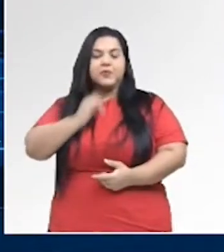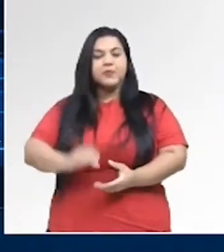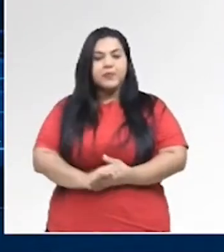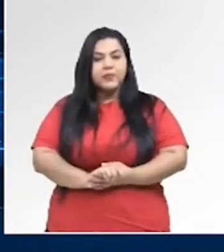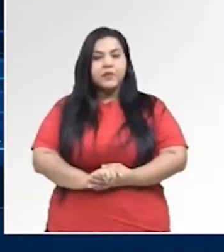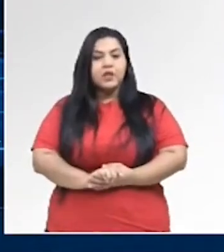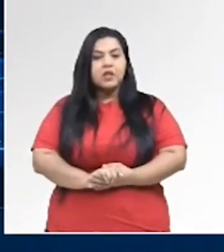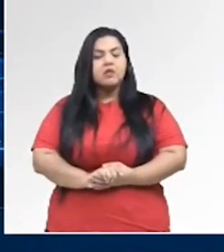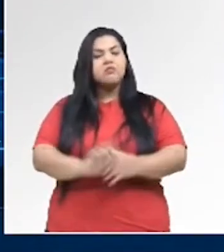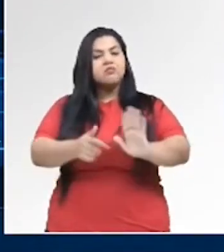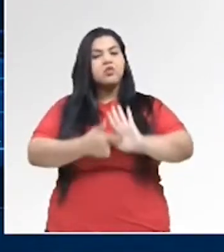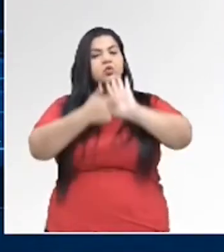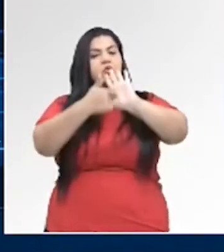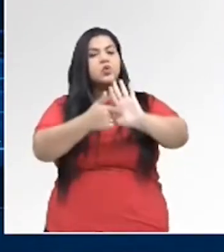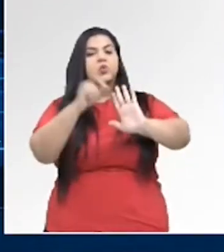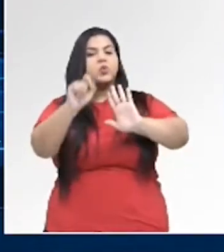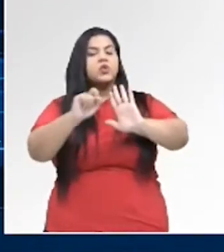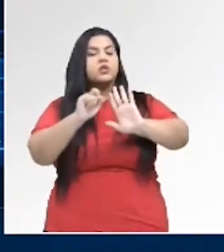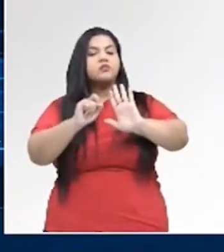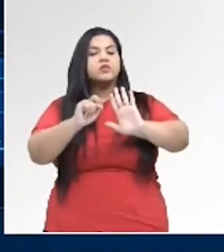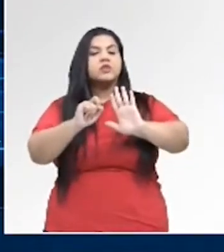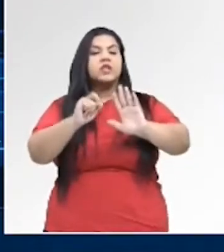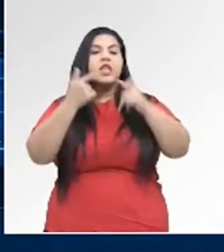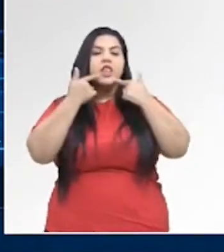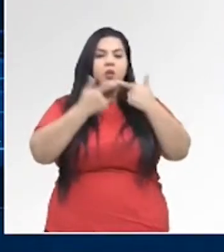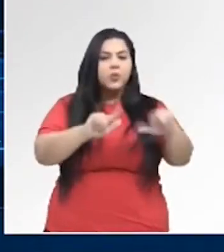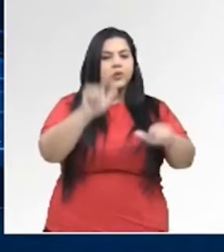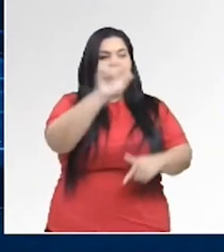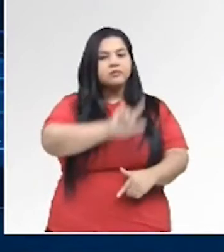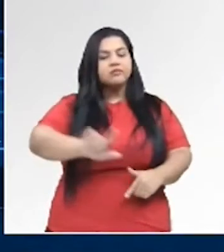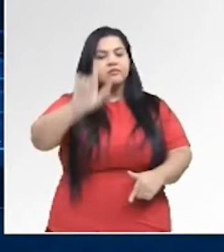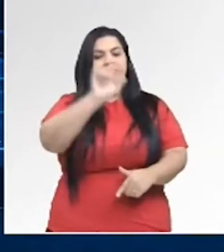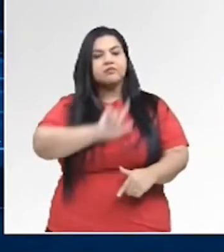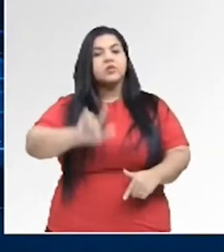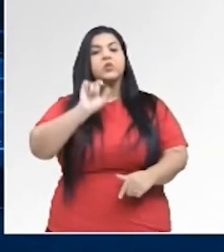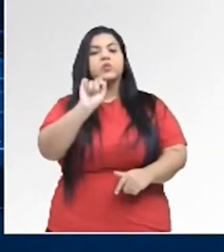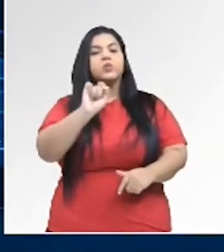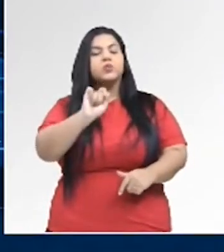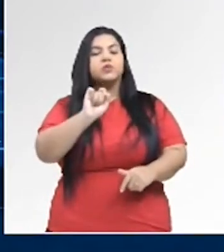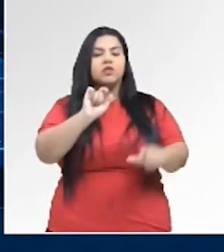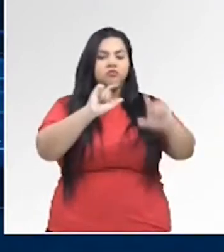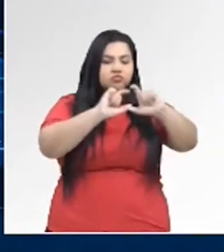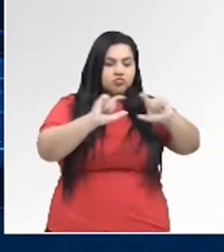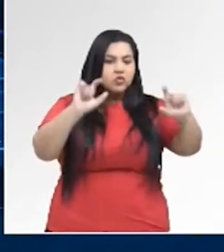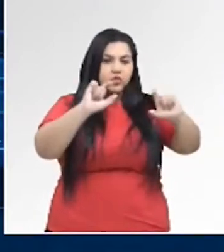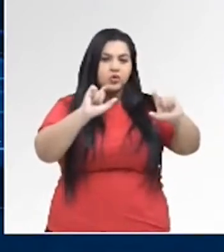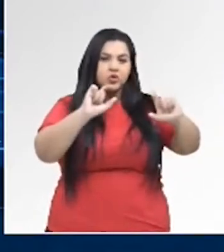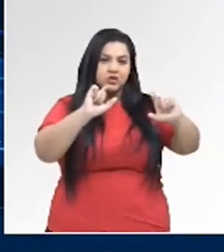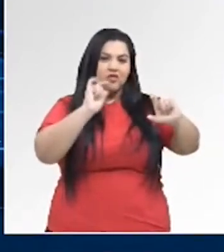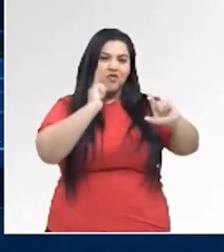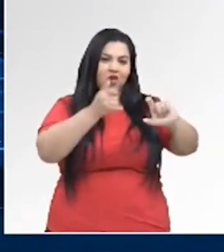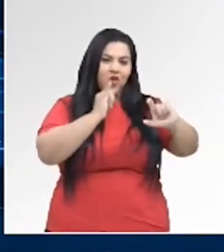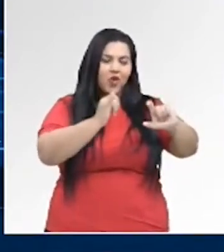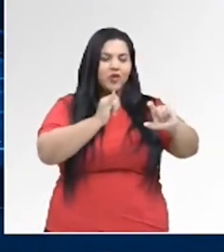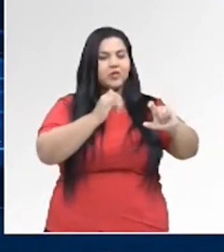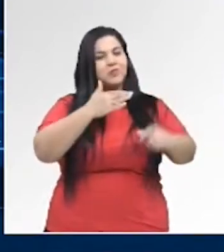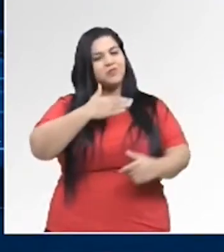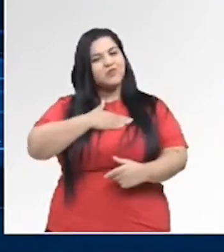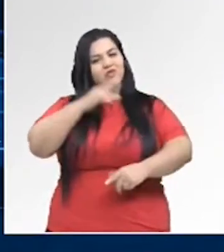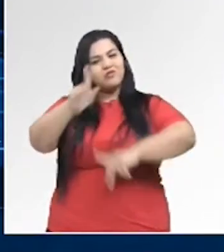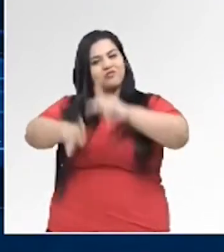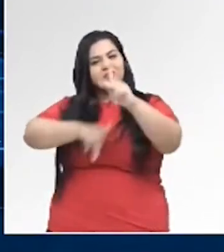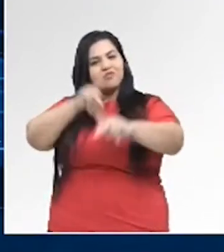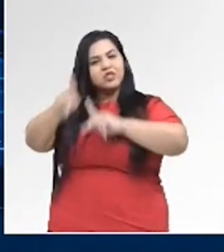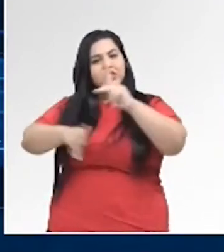Que nos traz aí um exemplo de linguagem literária, que é o trecho do conto Minha Gente,